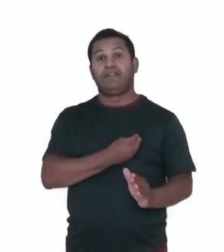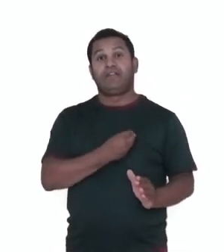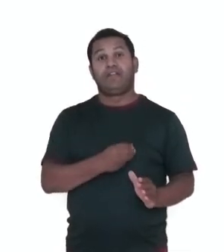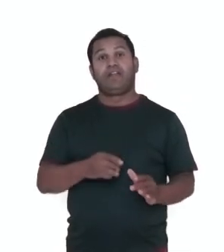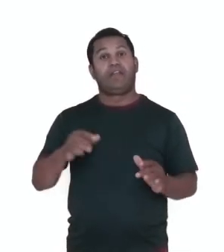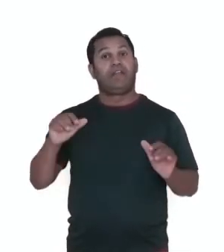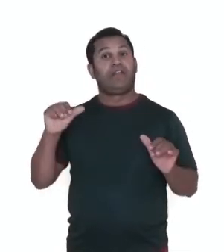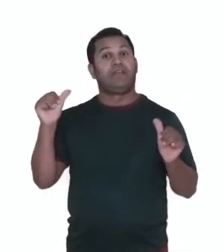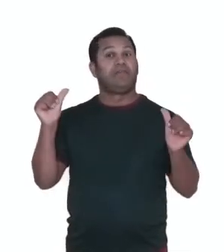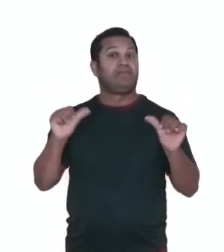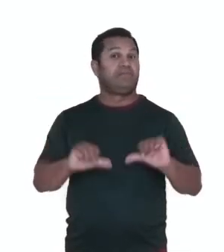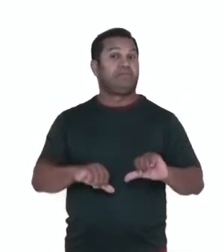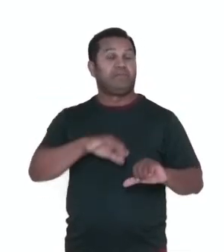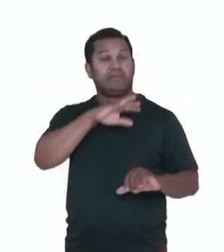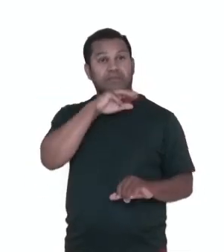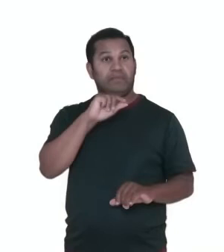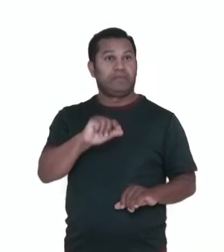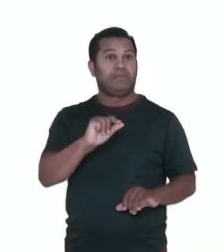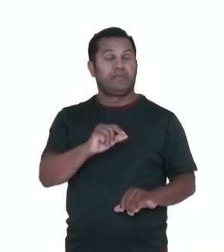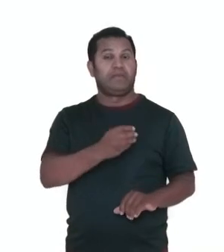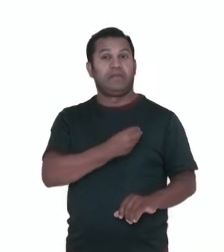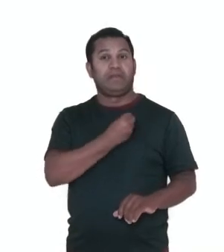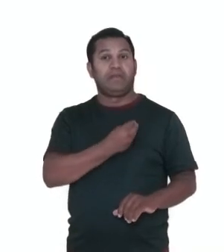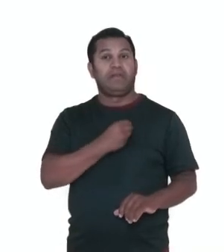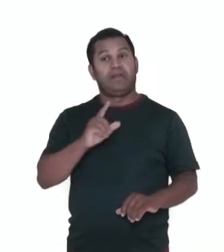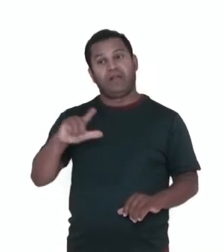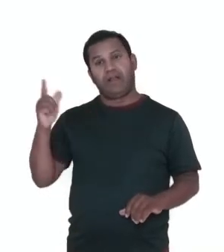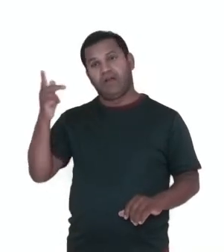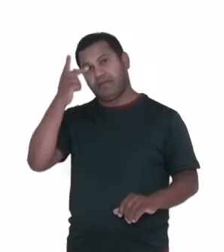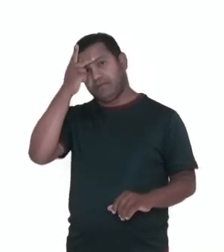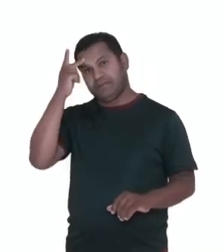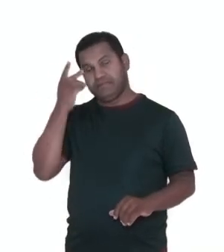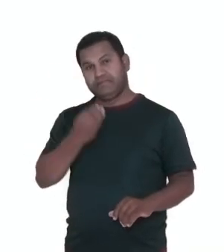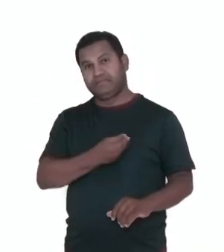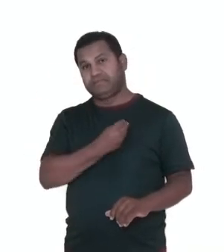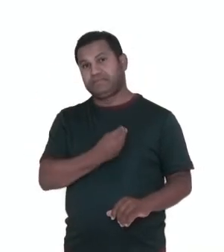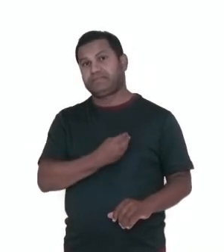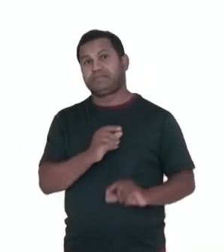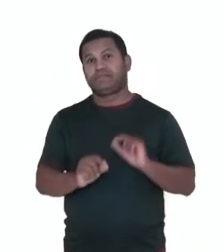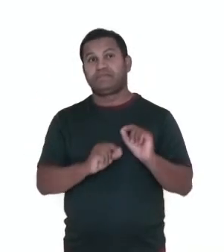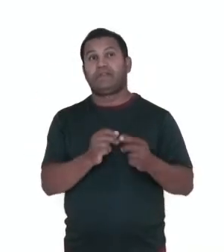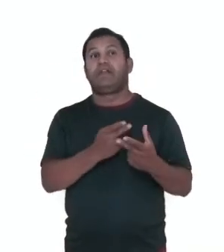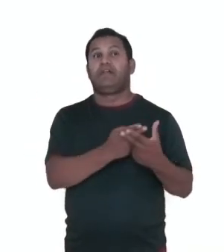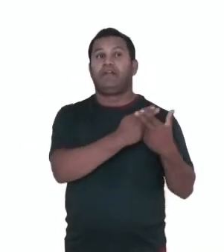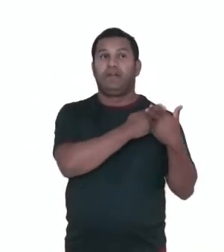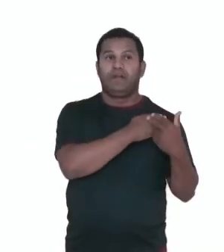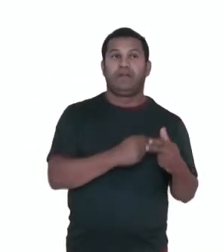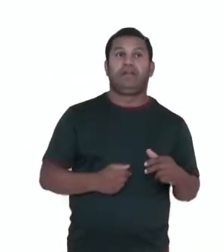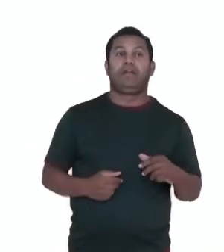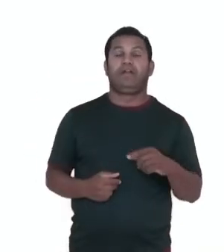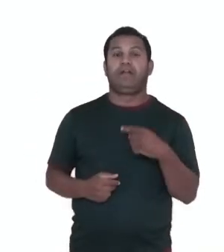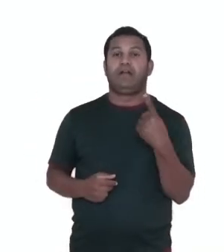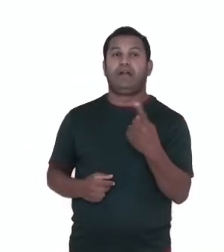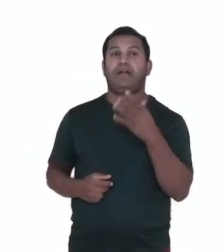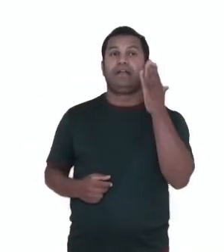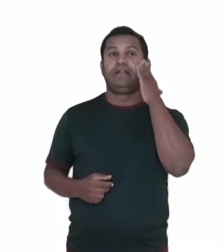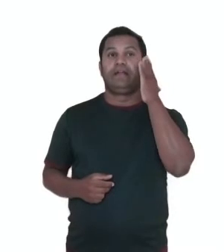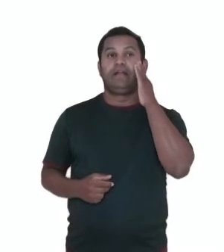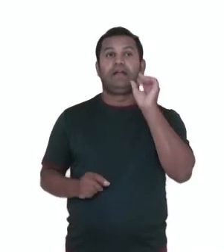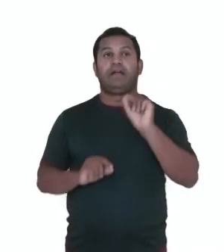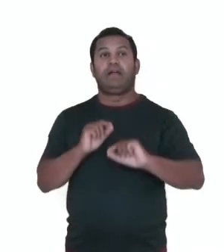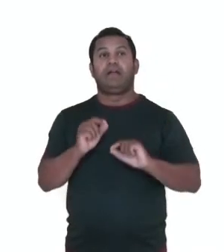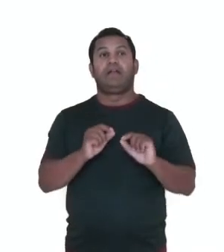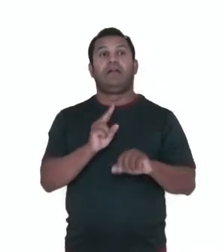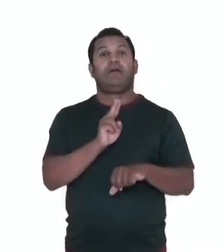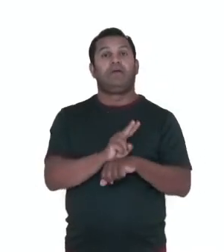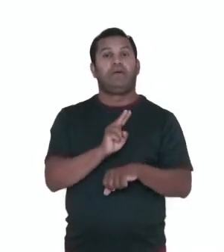outras. O respeito aos limites que devemos ter ao lidar com os outros animais, seja para o cuidado ou alimentação, seja